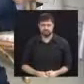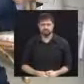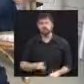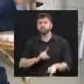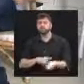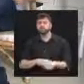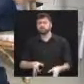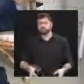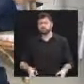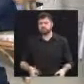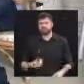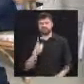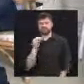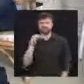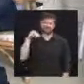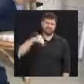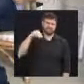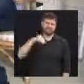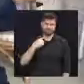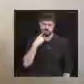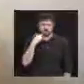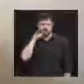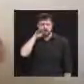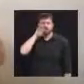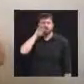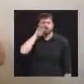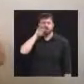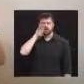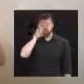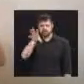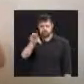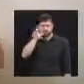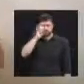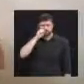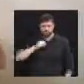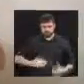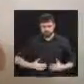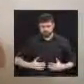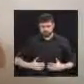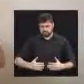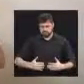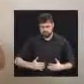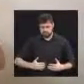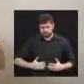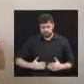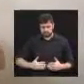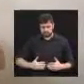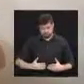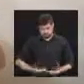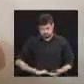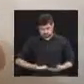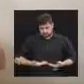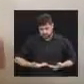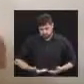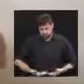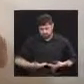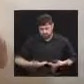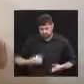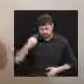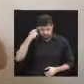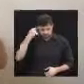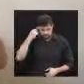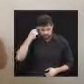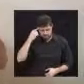tempo? 10 minutos no máximo. Então, a língua no céu da boca, respiração pela barriga, deitado, sentado, na posição que você quiser. Fique pensando no